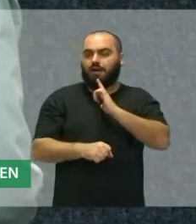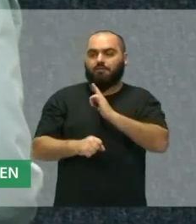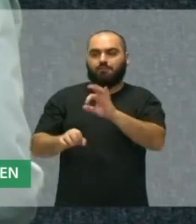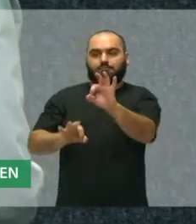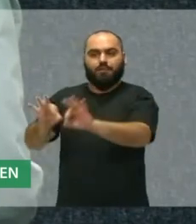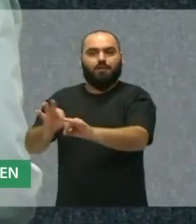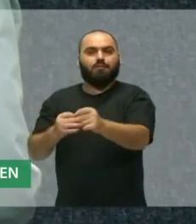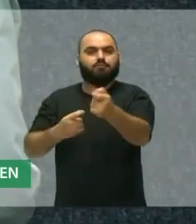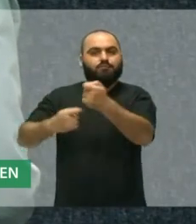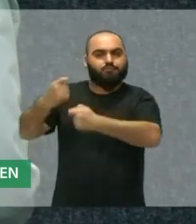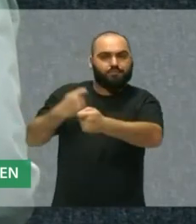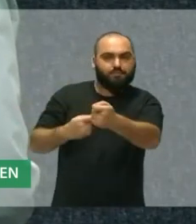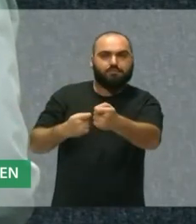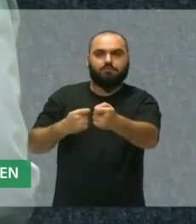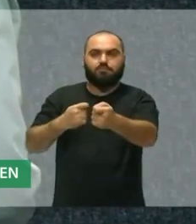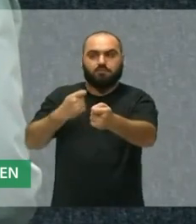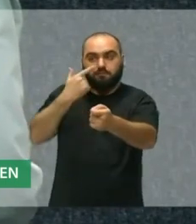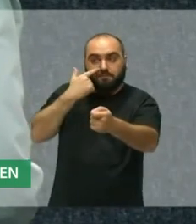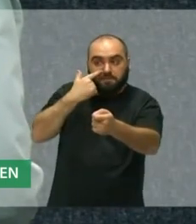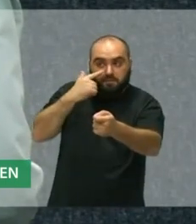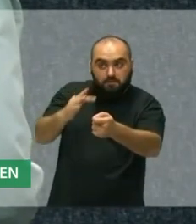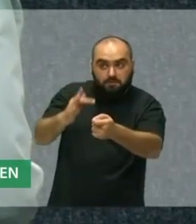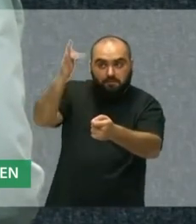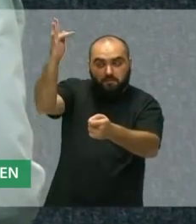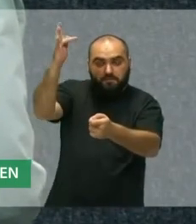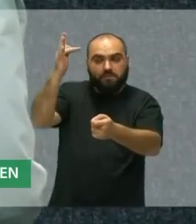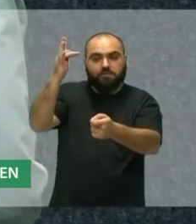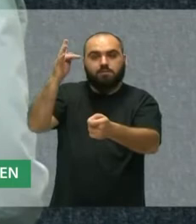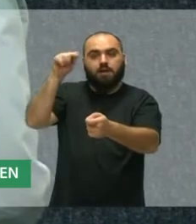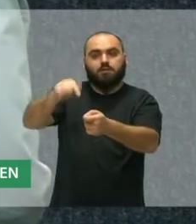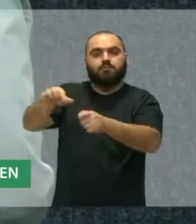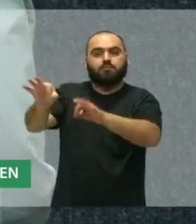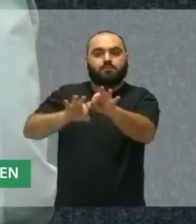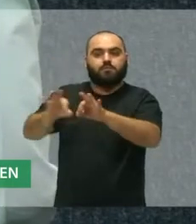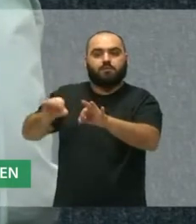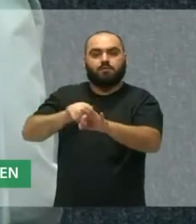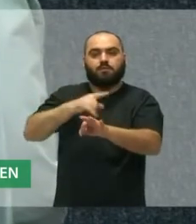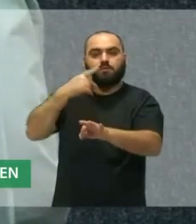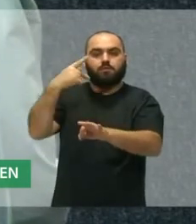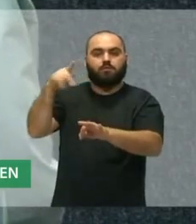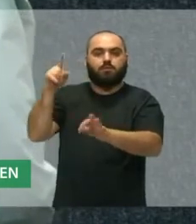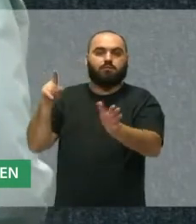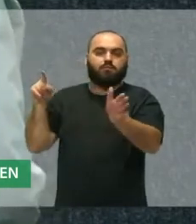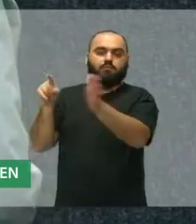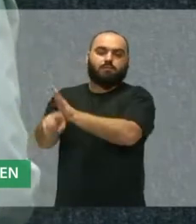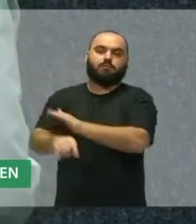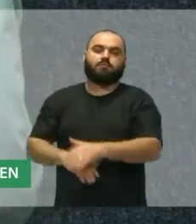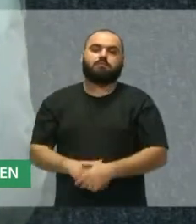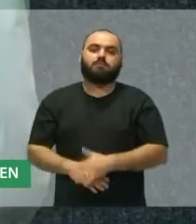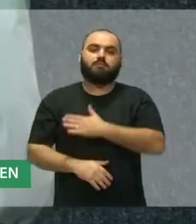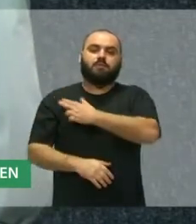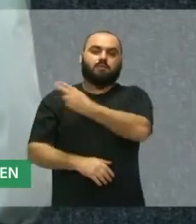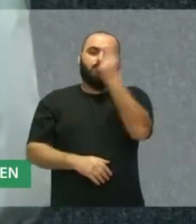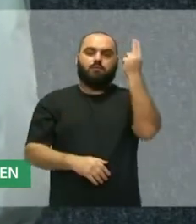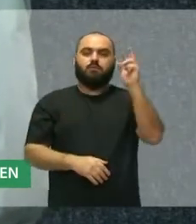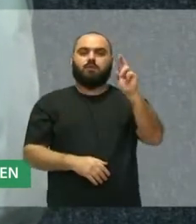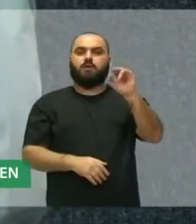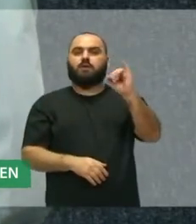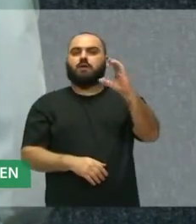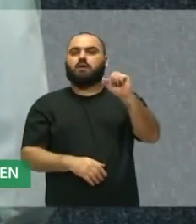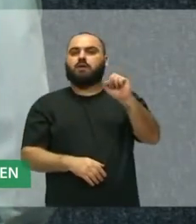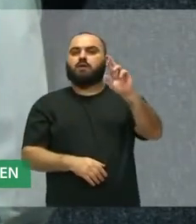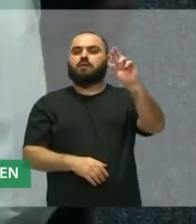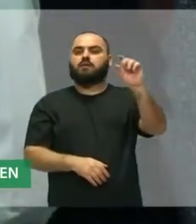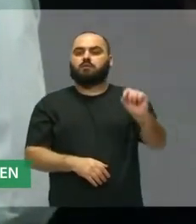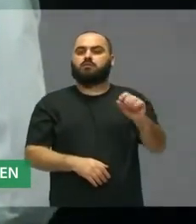também uma previsão ou não? E quanto a esse planejamento, eu gostaria dos seus esclarecimentos, por gentileza. E meu nome é Ricardo Collier, eu